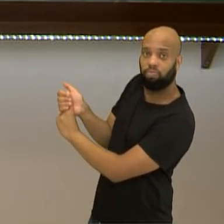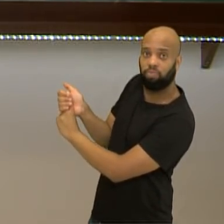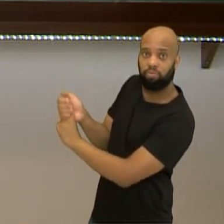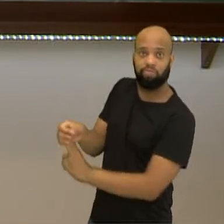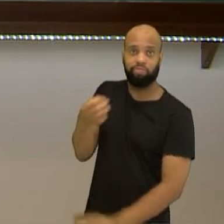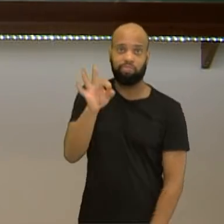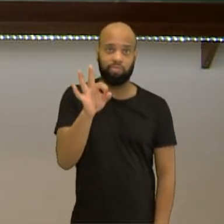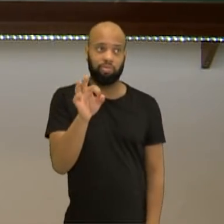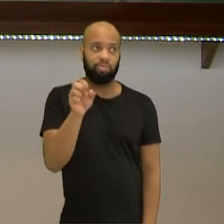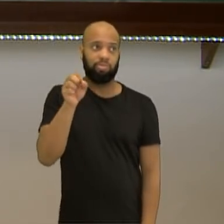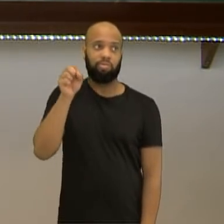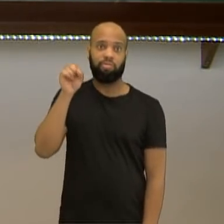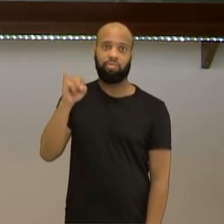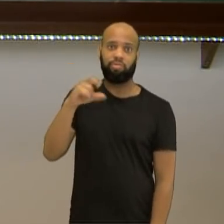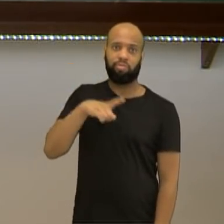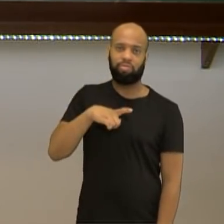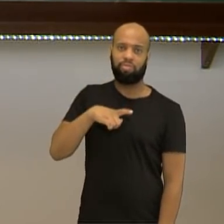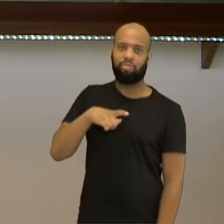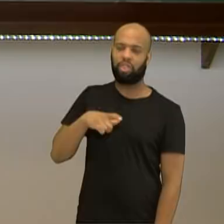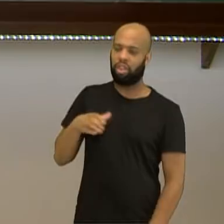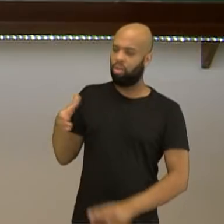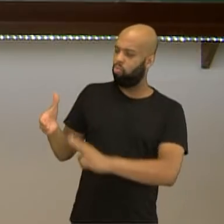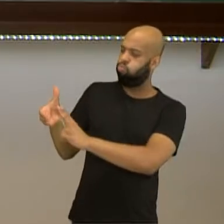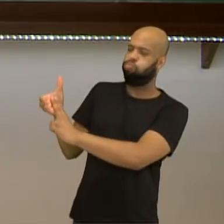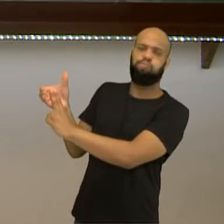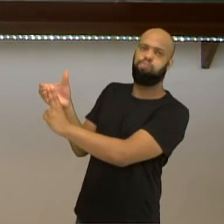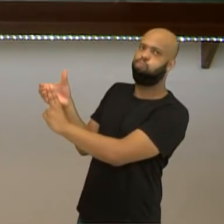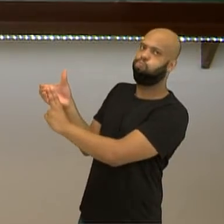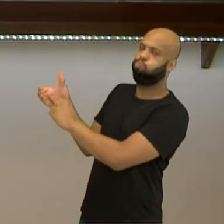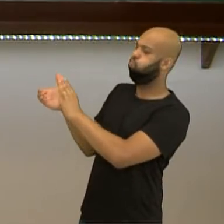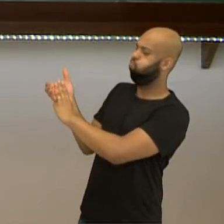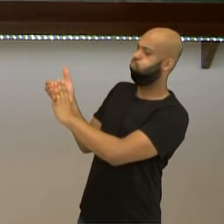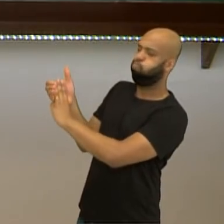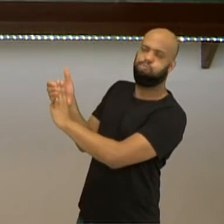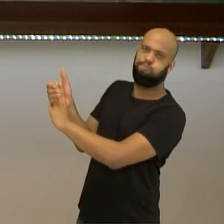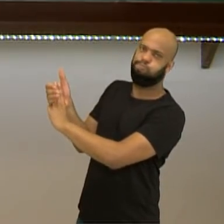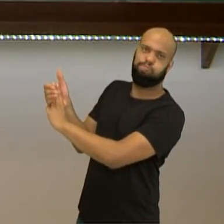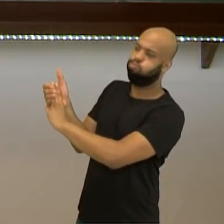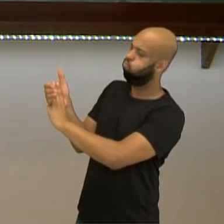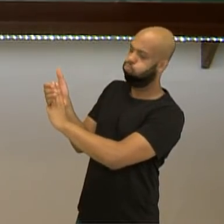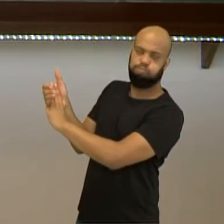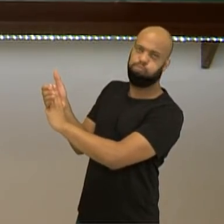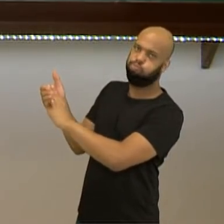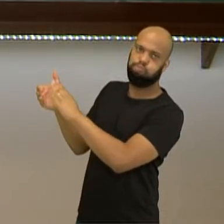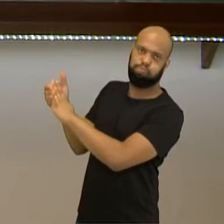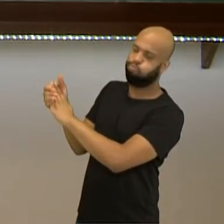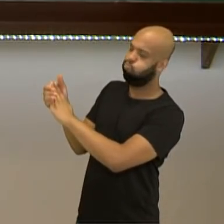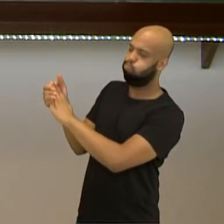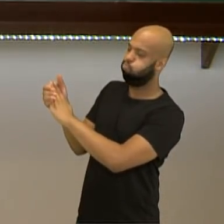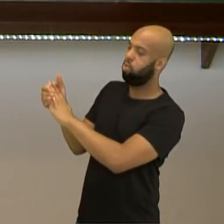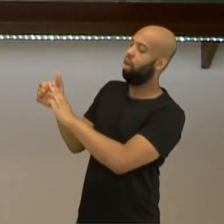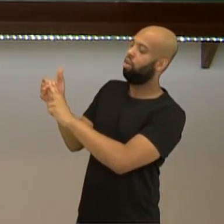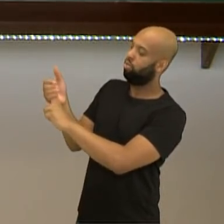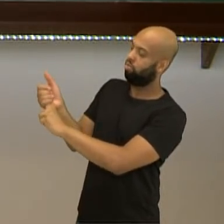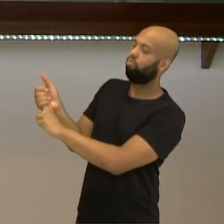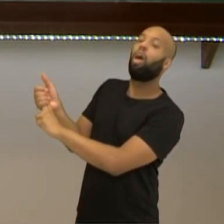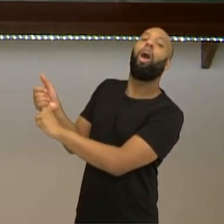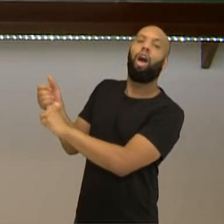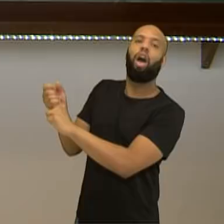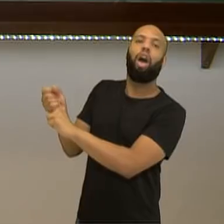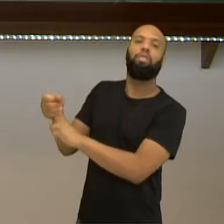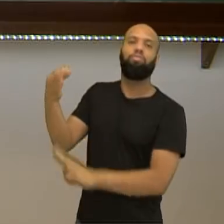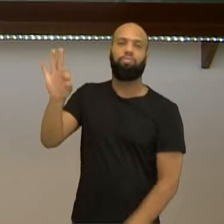maior, então você tem que tentar achar uma que se encaixe na sua empunhadura, tá bom?